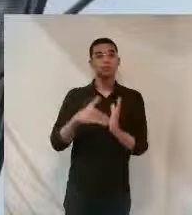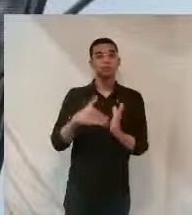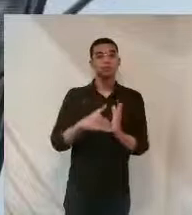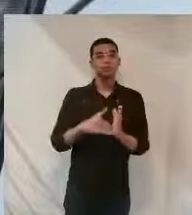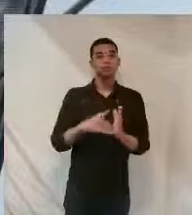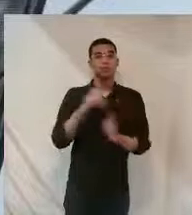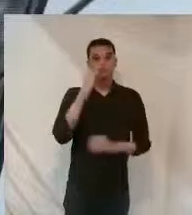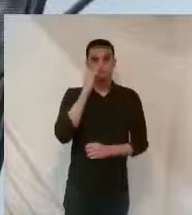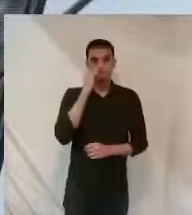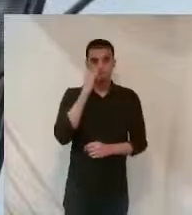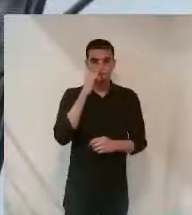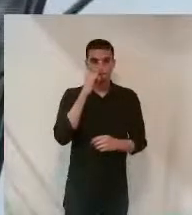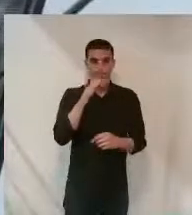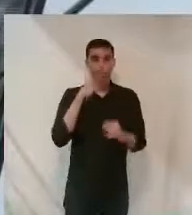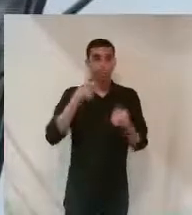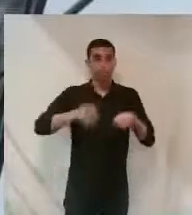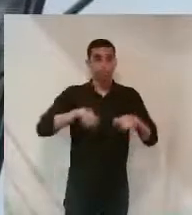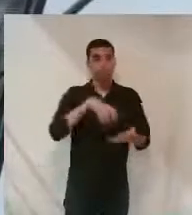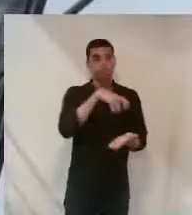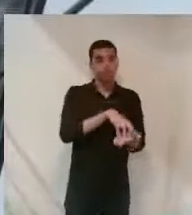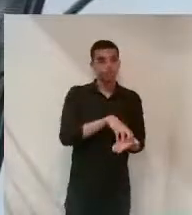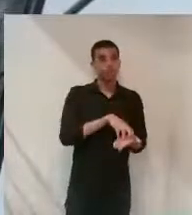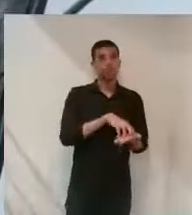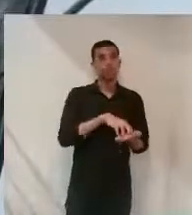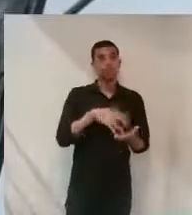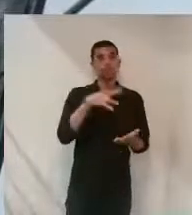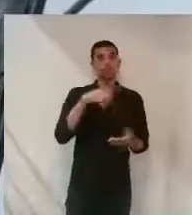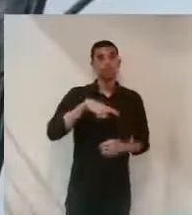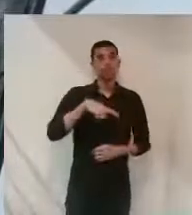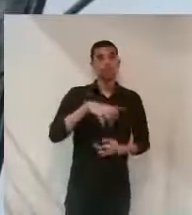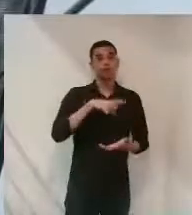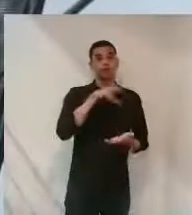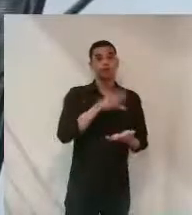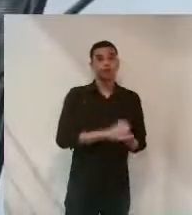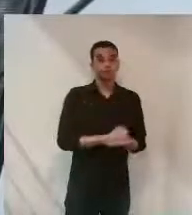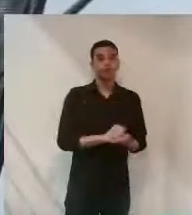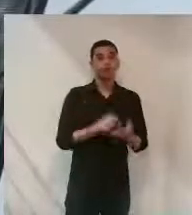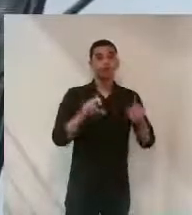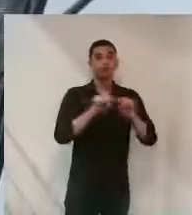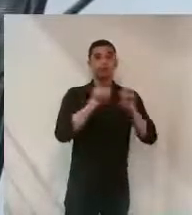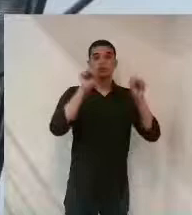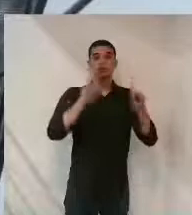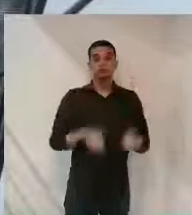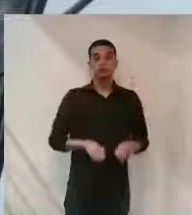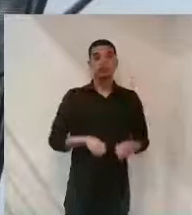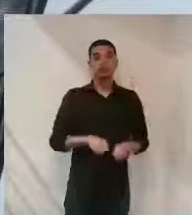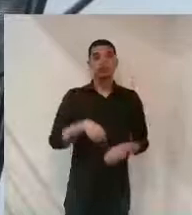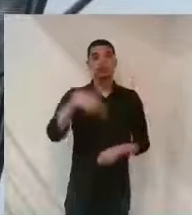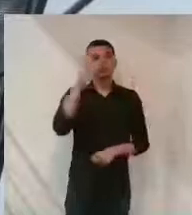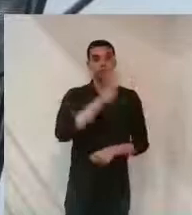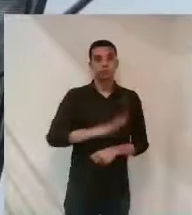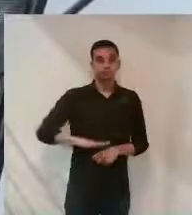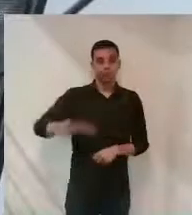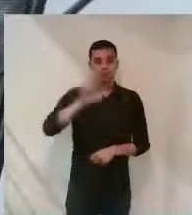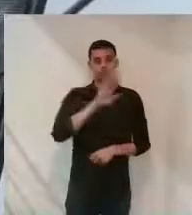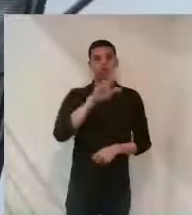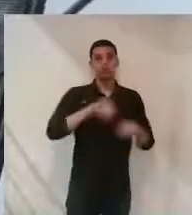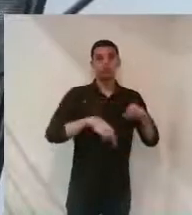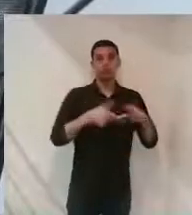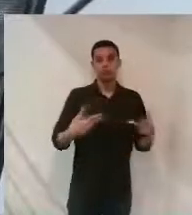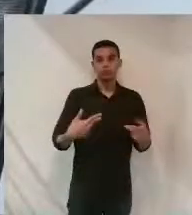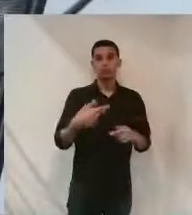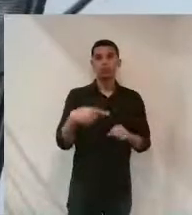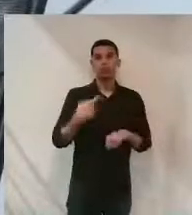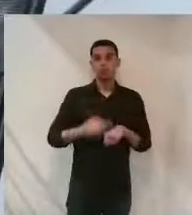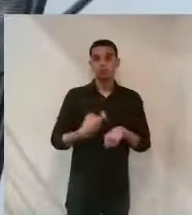a entidade ela tem que ser cadastrada no Sistema Nacional de Informações de Resíduos Sólidos, o SINIR, e autorizada pelo Ministério